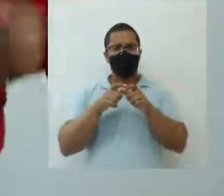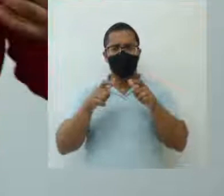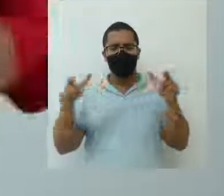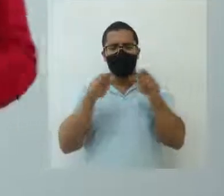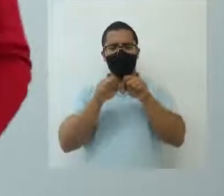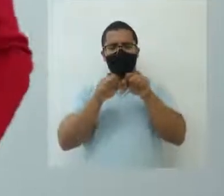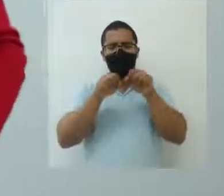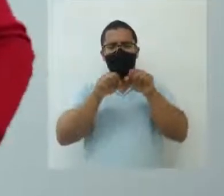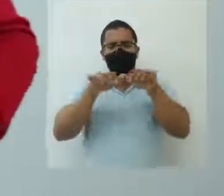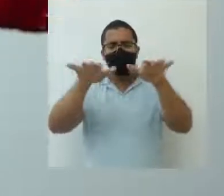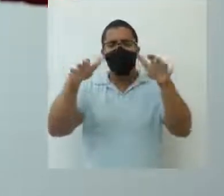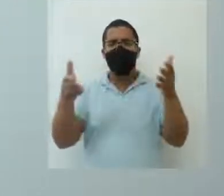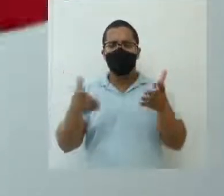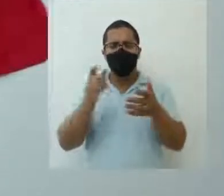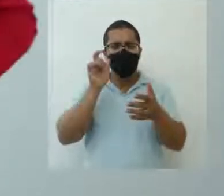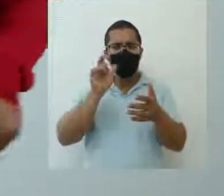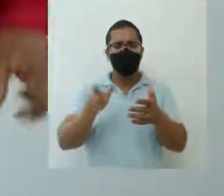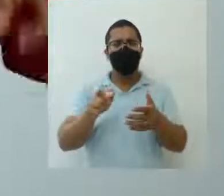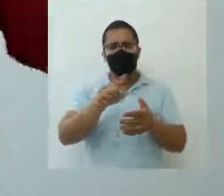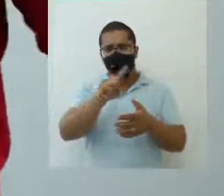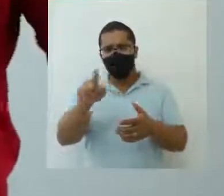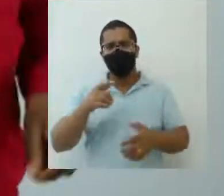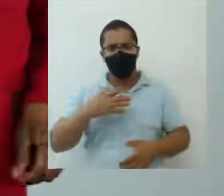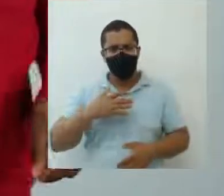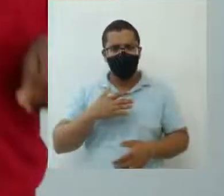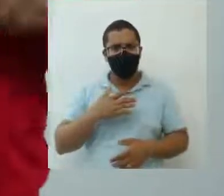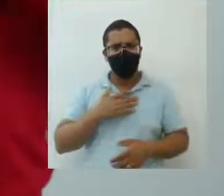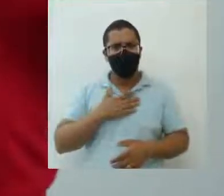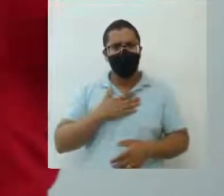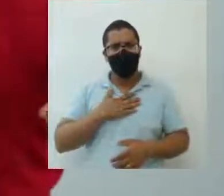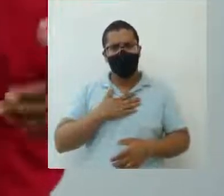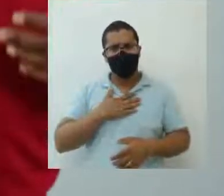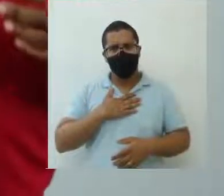esse debate de hoje. Espero que vocês aí tenham